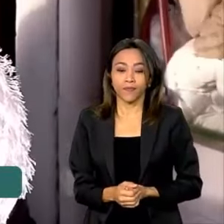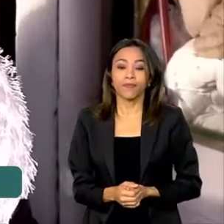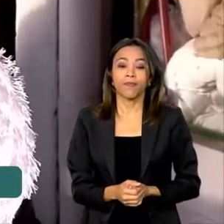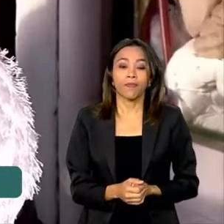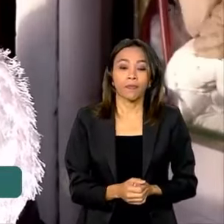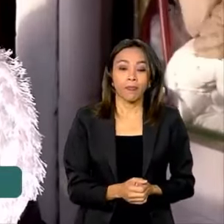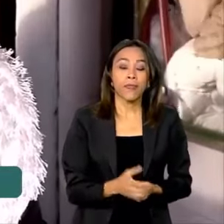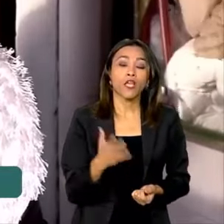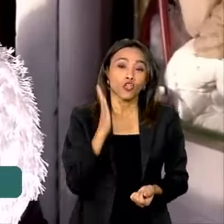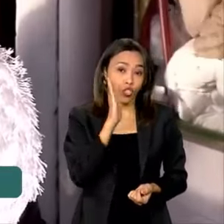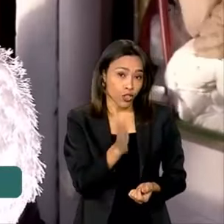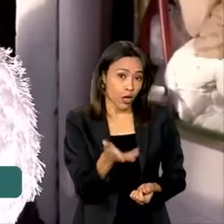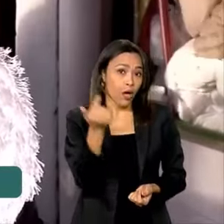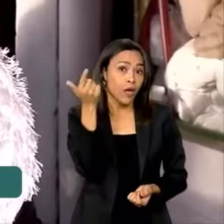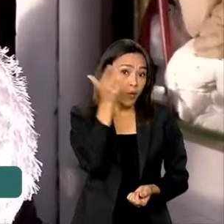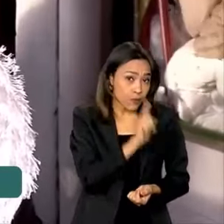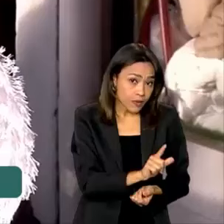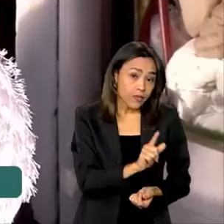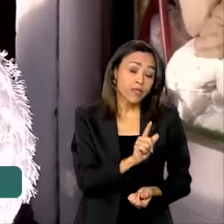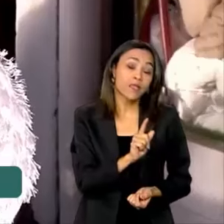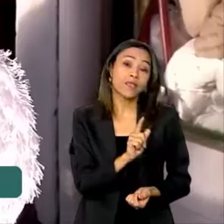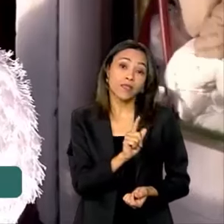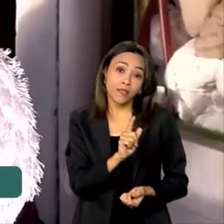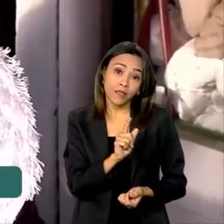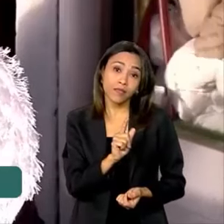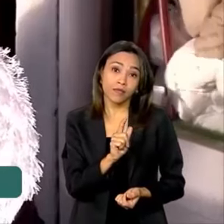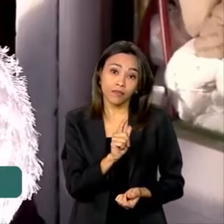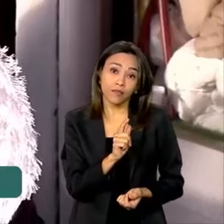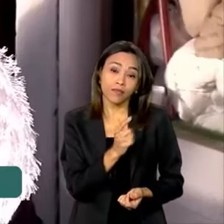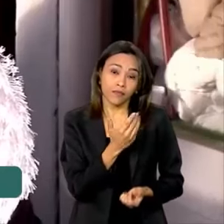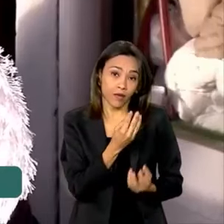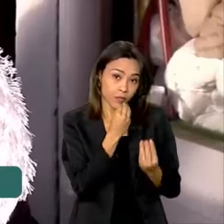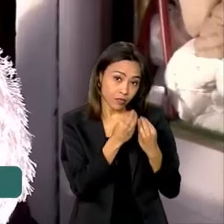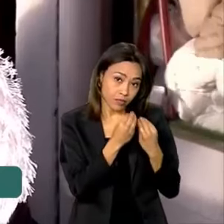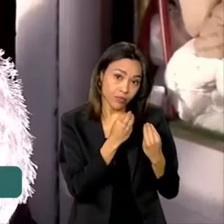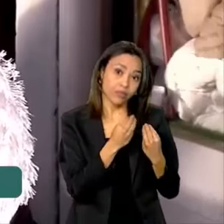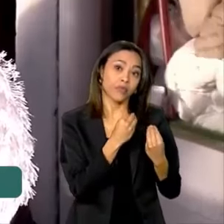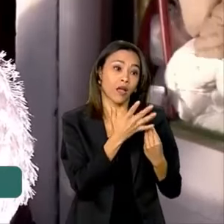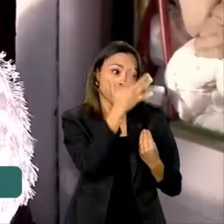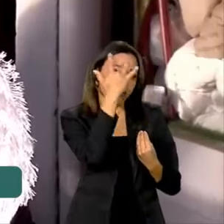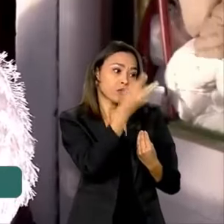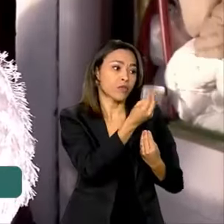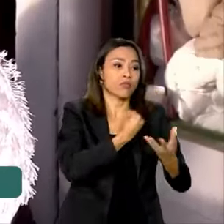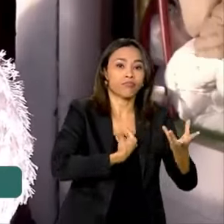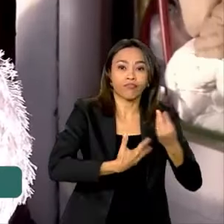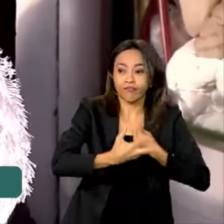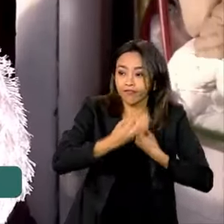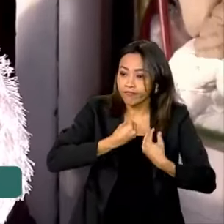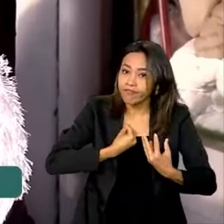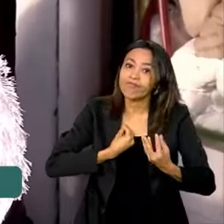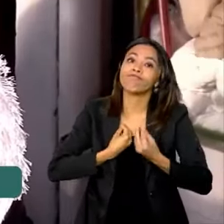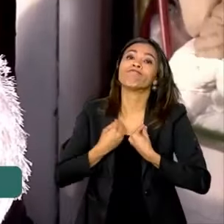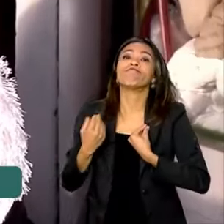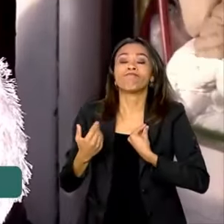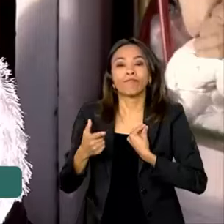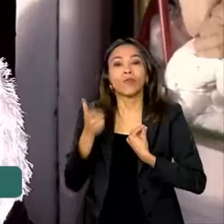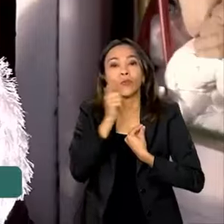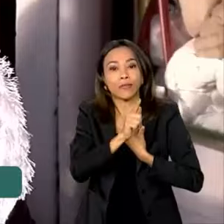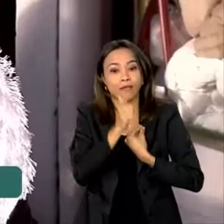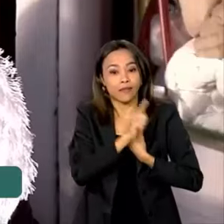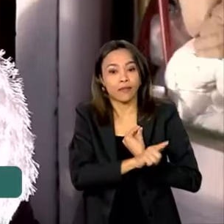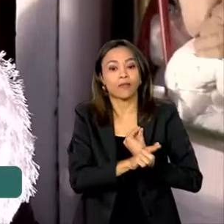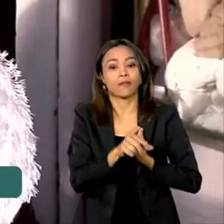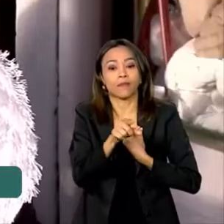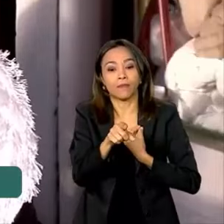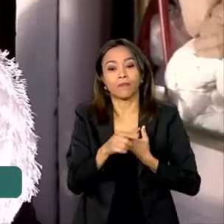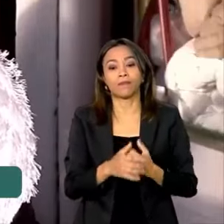roupa já consegui assim alimento consigo tenho né as pessoas estão doando né mas isso aí mas